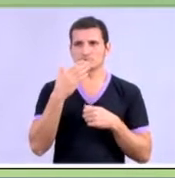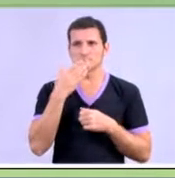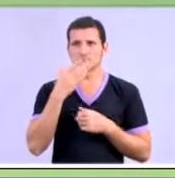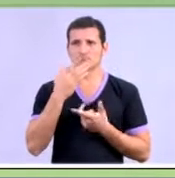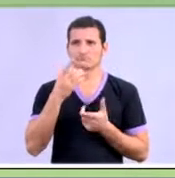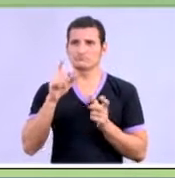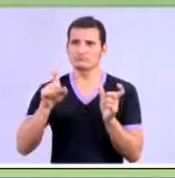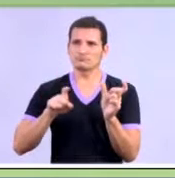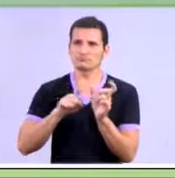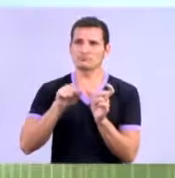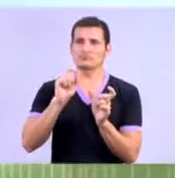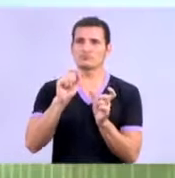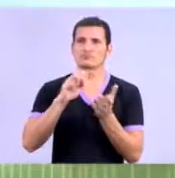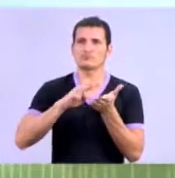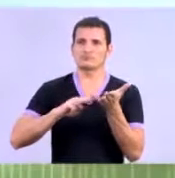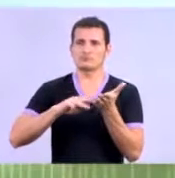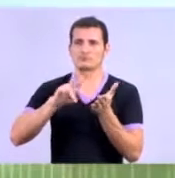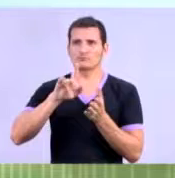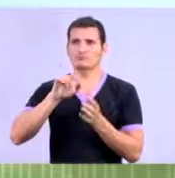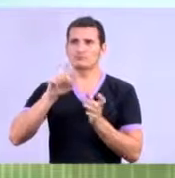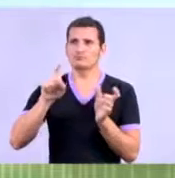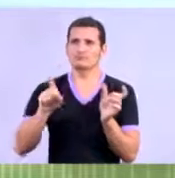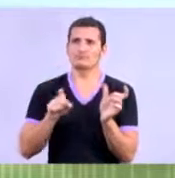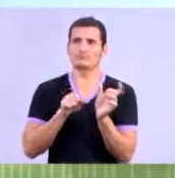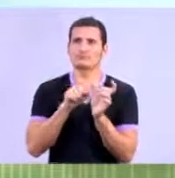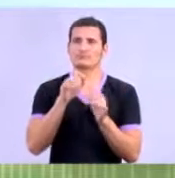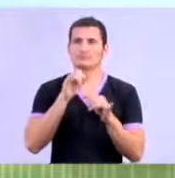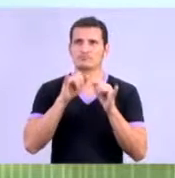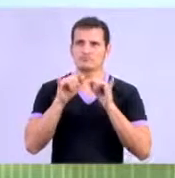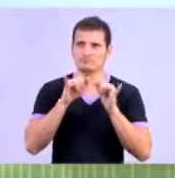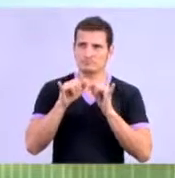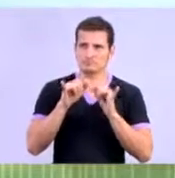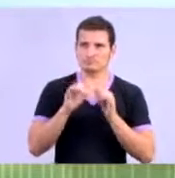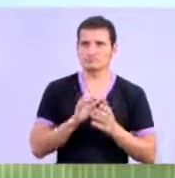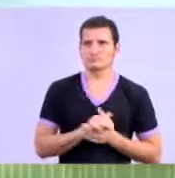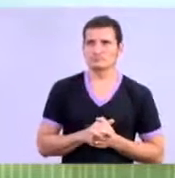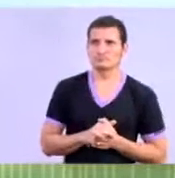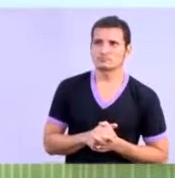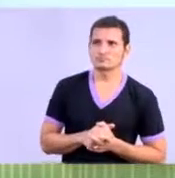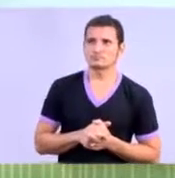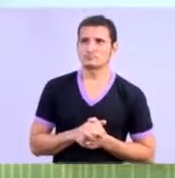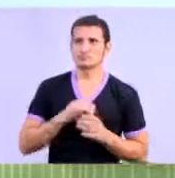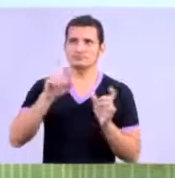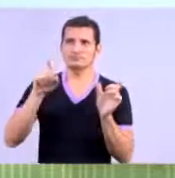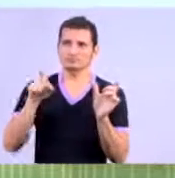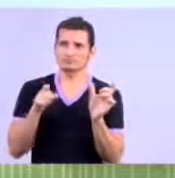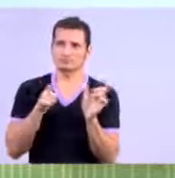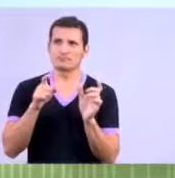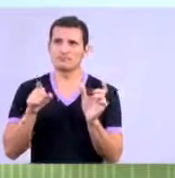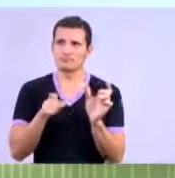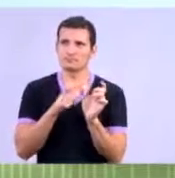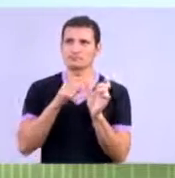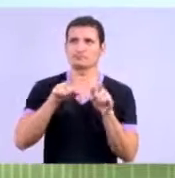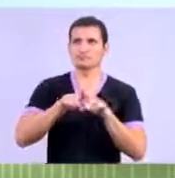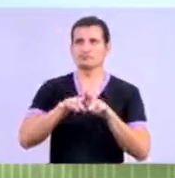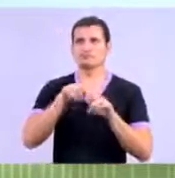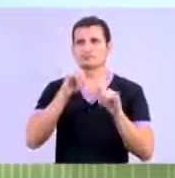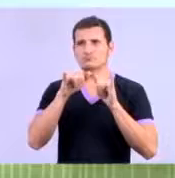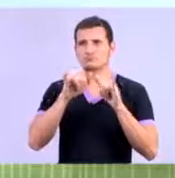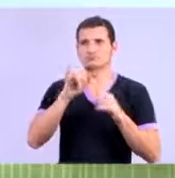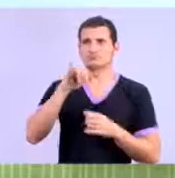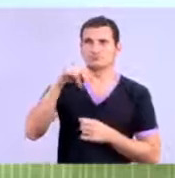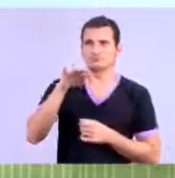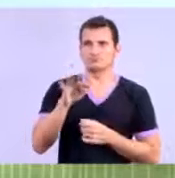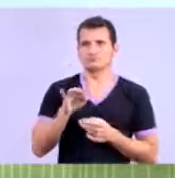que o método vai me retornar de informação. O tipo de retorno também é um tipo de informação. Pode ser inteiro, pode